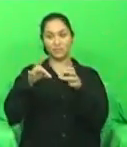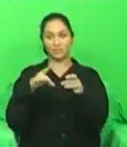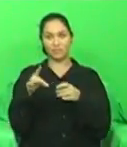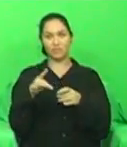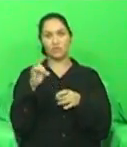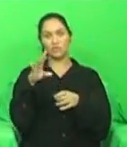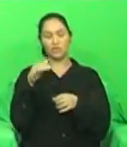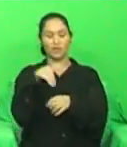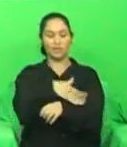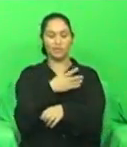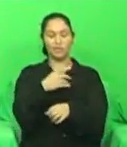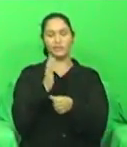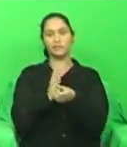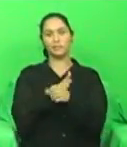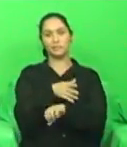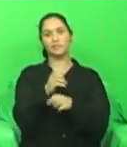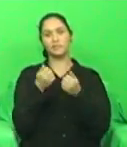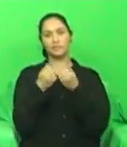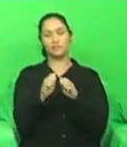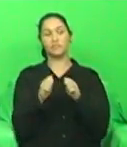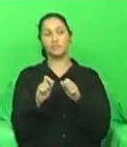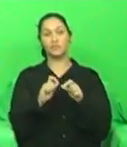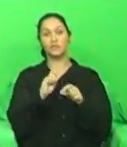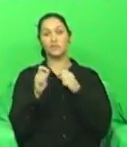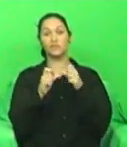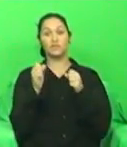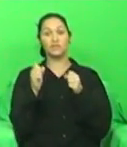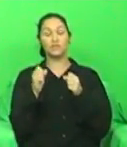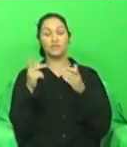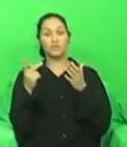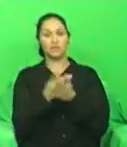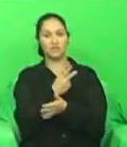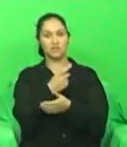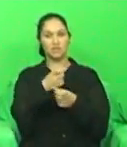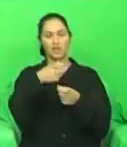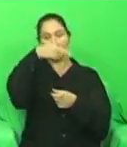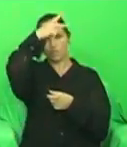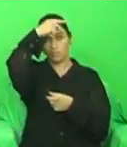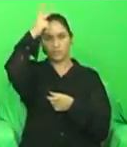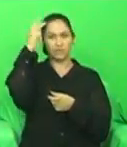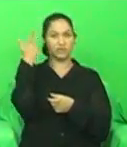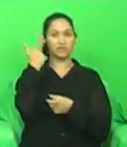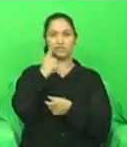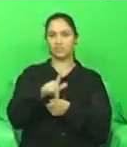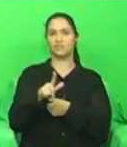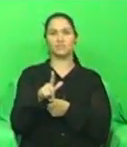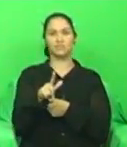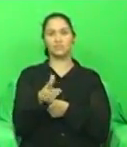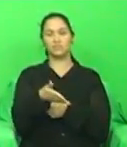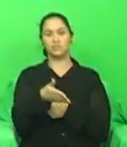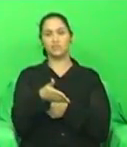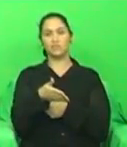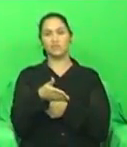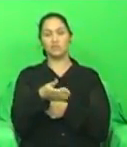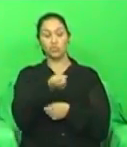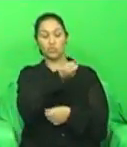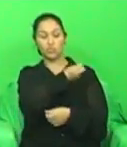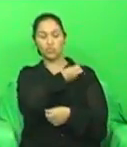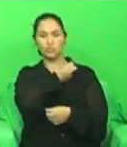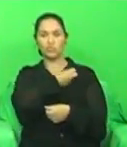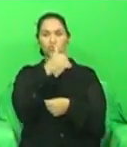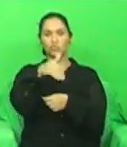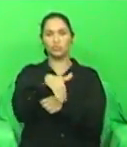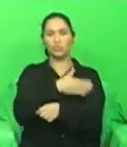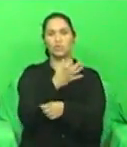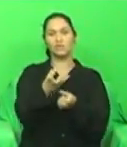tem que fazer o prefeito não vai conseguir atingir a meta dele as pessoas que vão esperar só de calçamento não vai acontecer